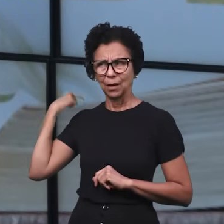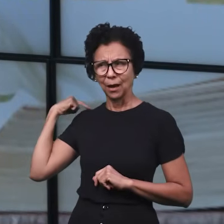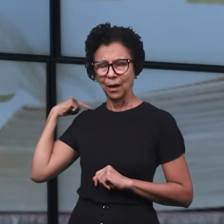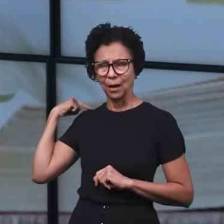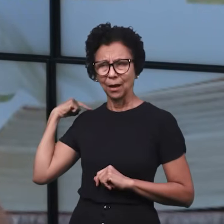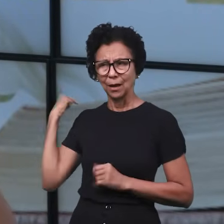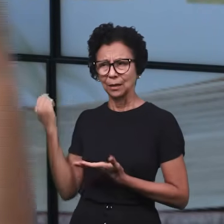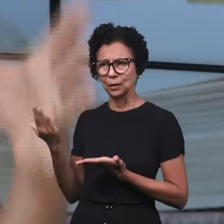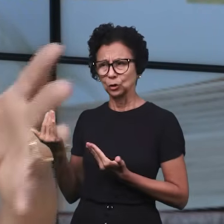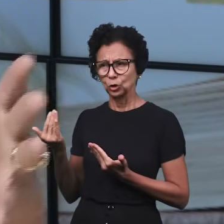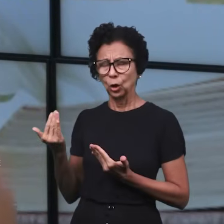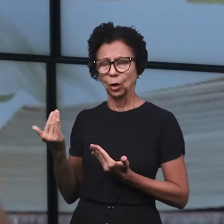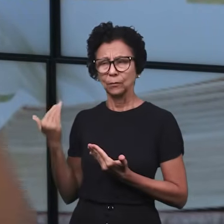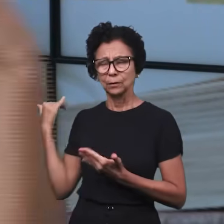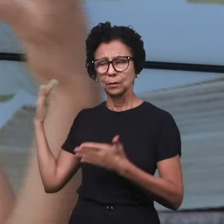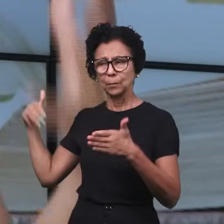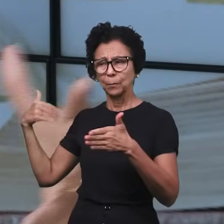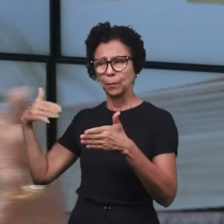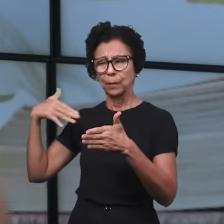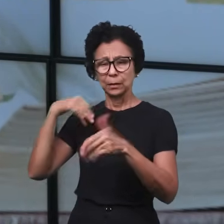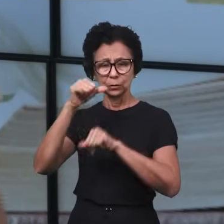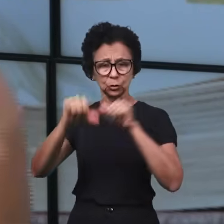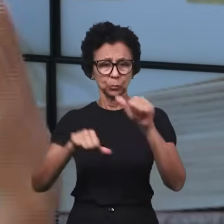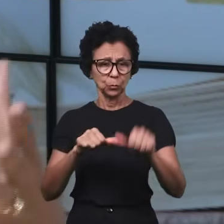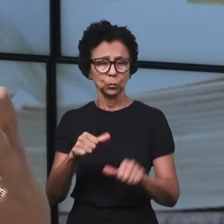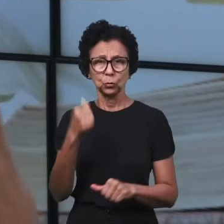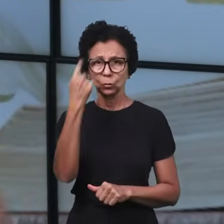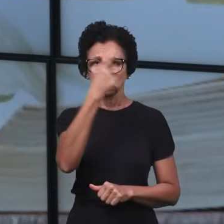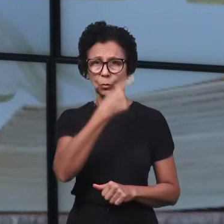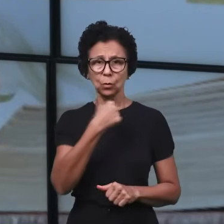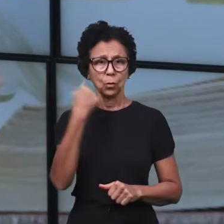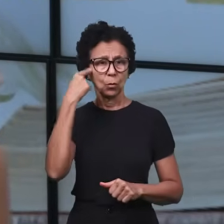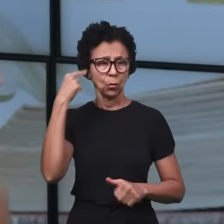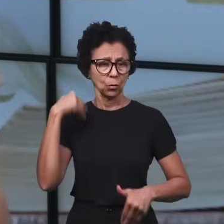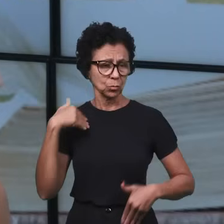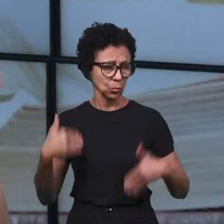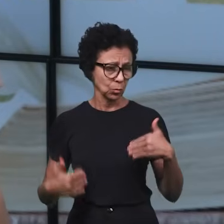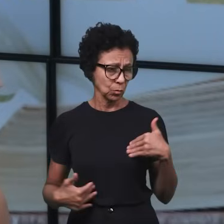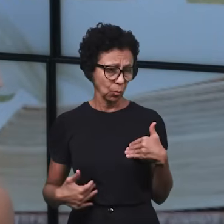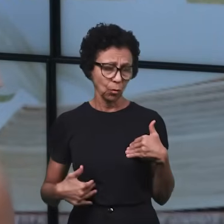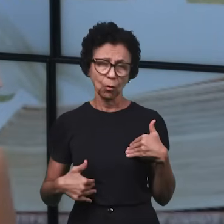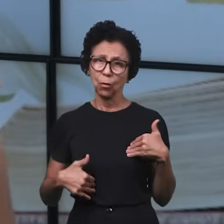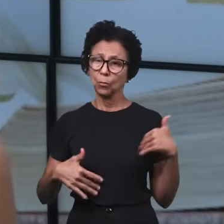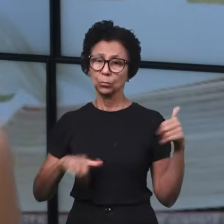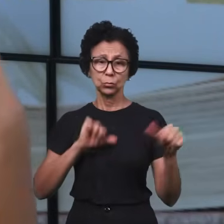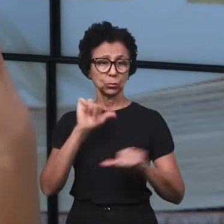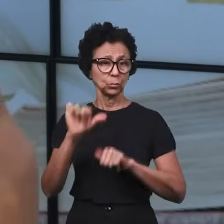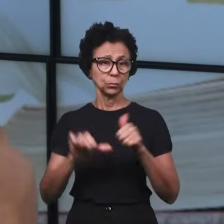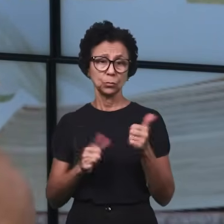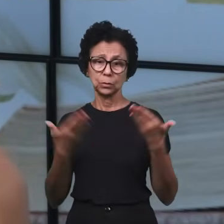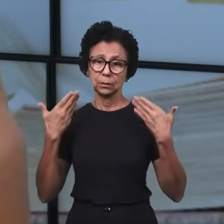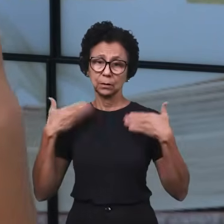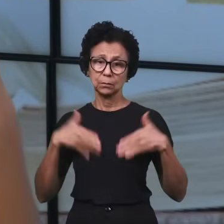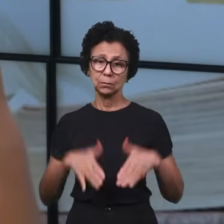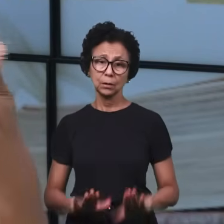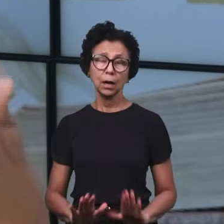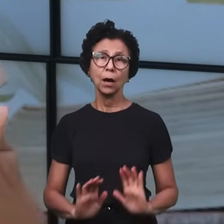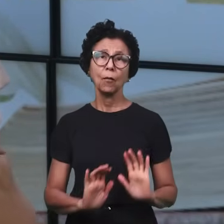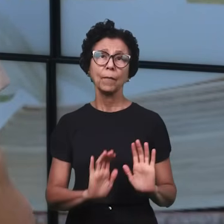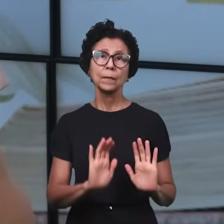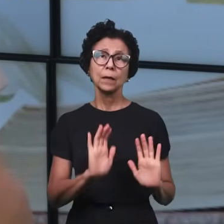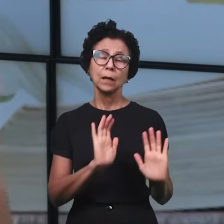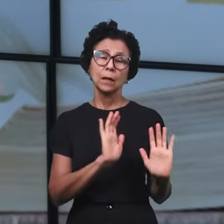atrás. E você muda, seu rosto muda, seu corpo muda, isso é natural. Isso prova que o tempo